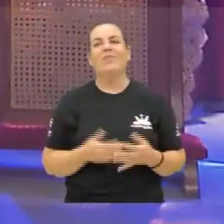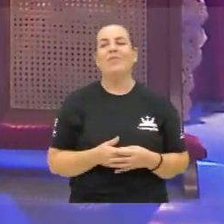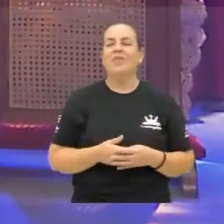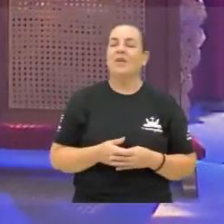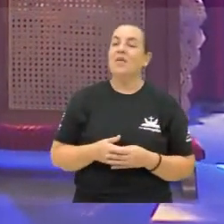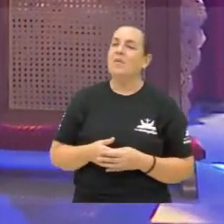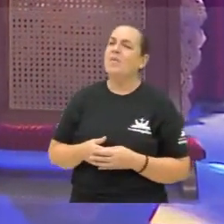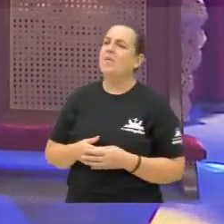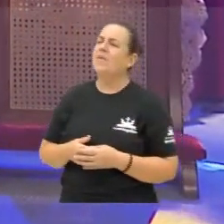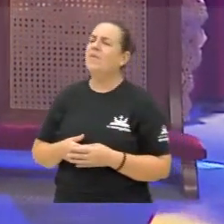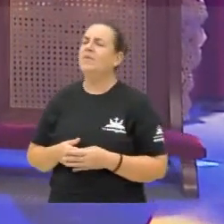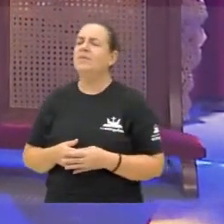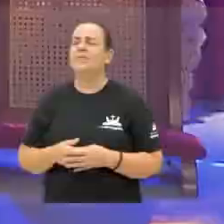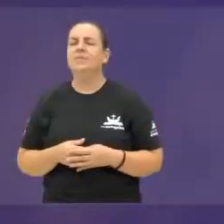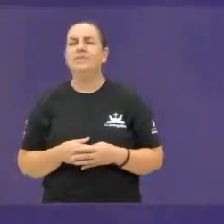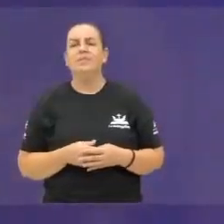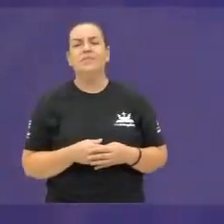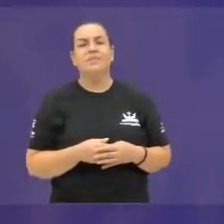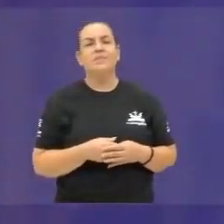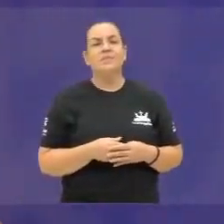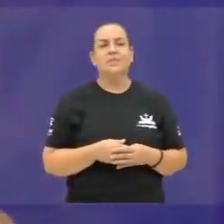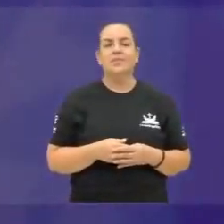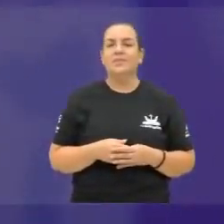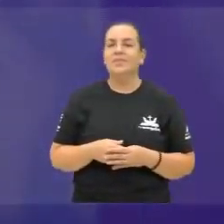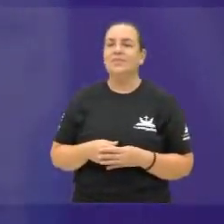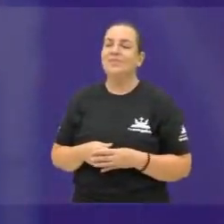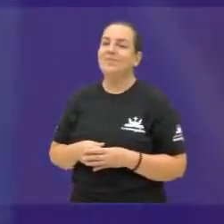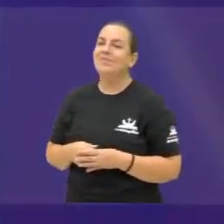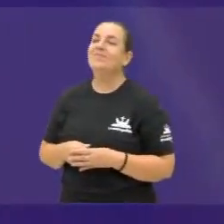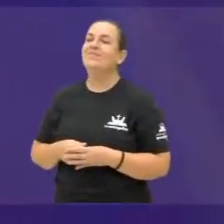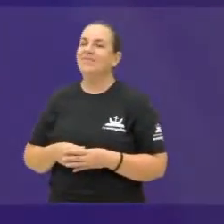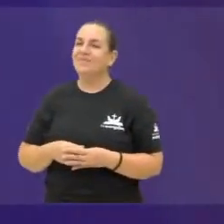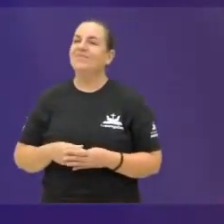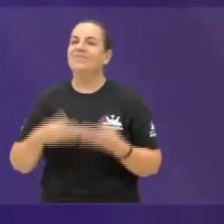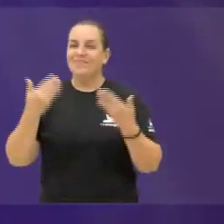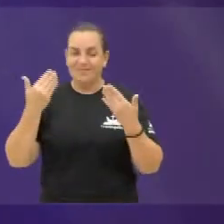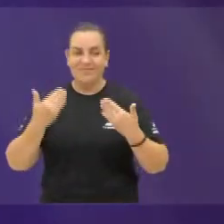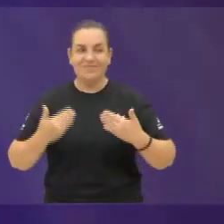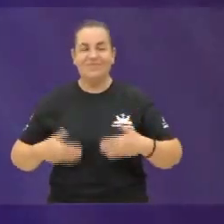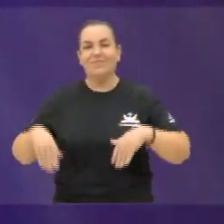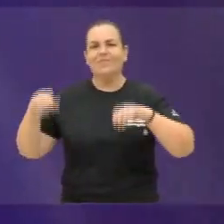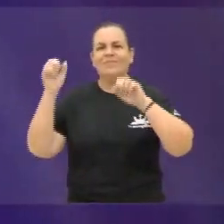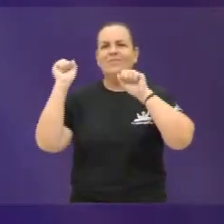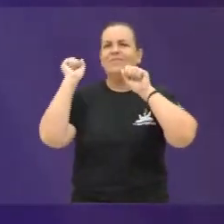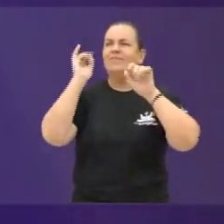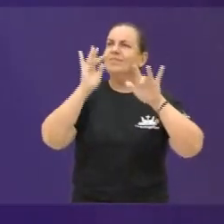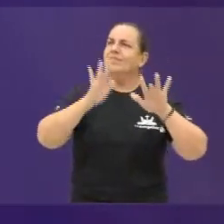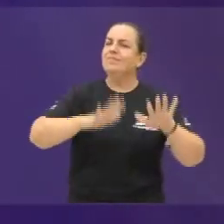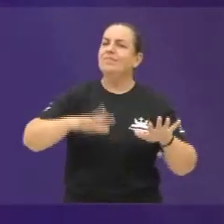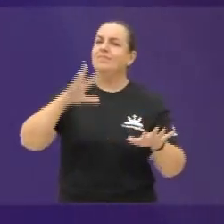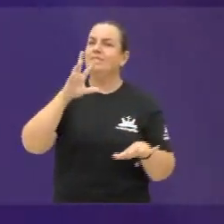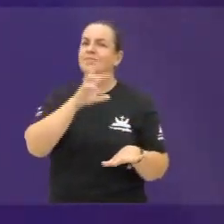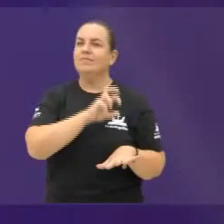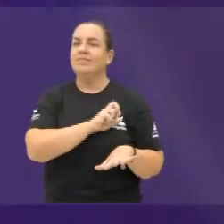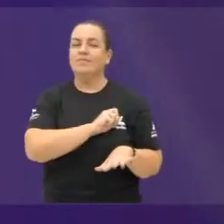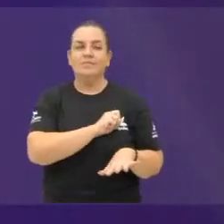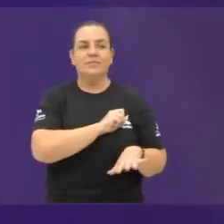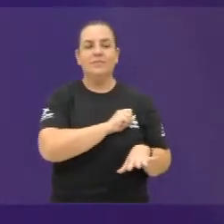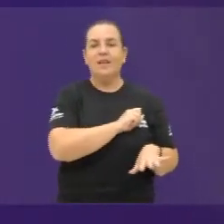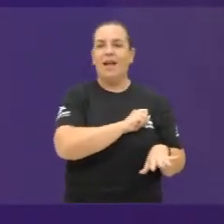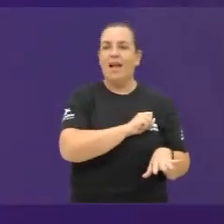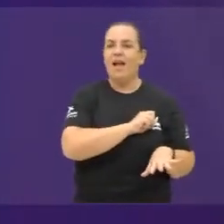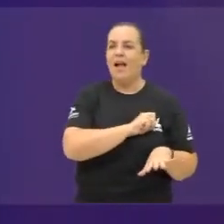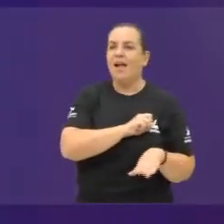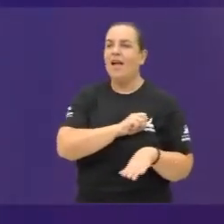casa cantando comigo bem forte. Sou abençoado, mais que amado. Cuida